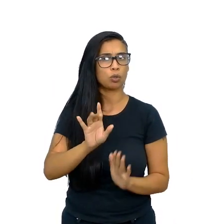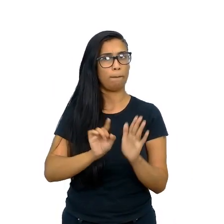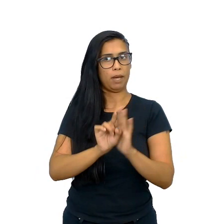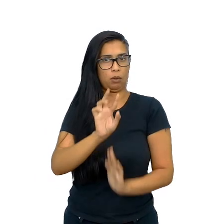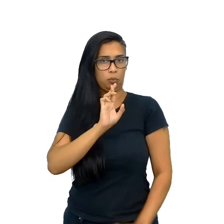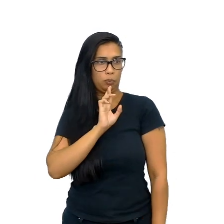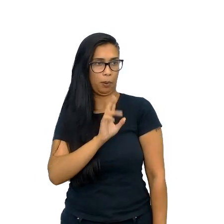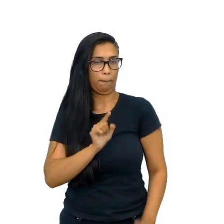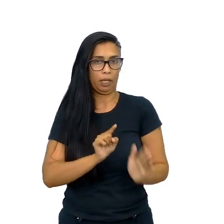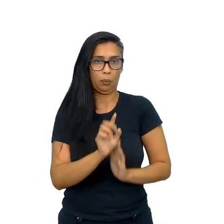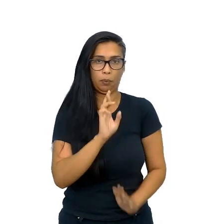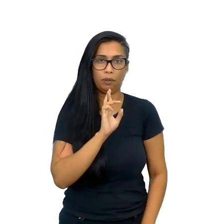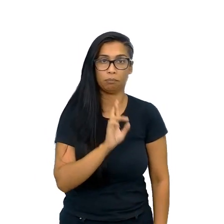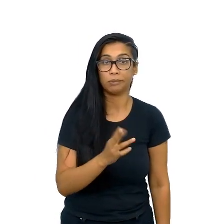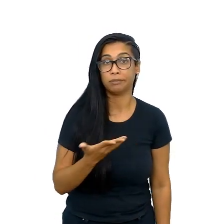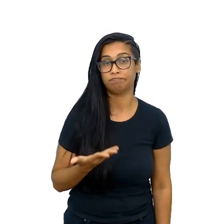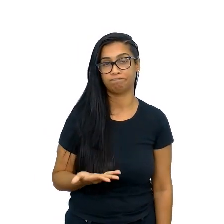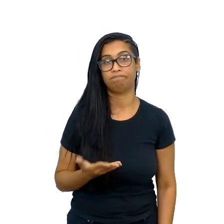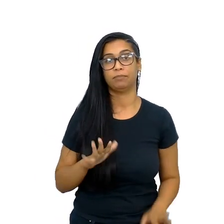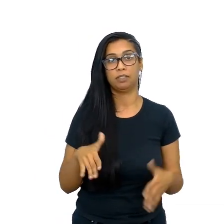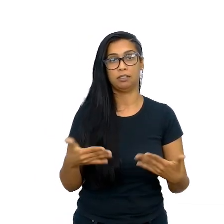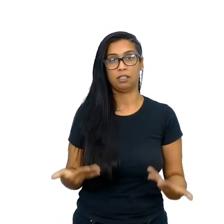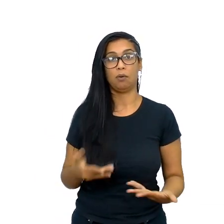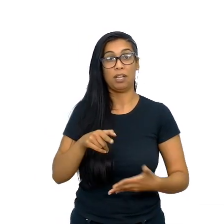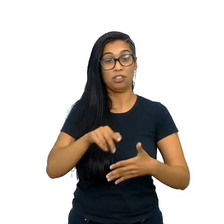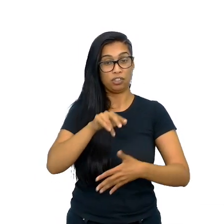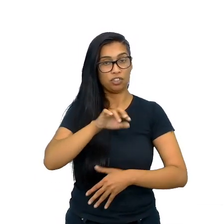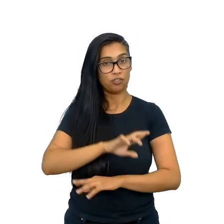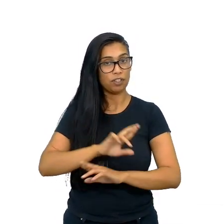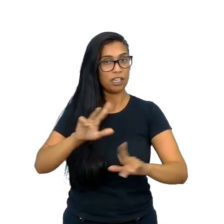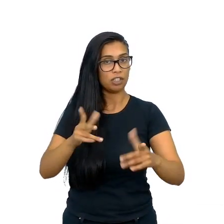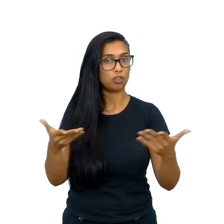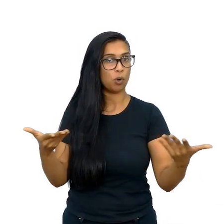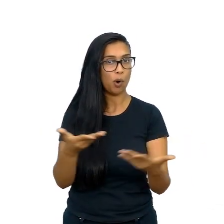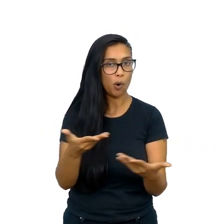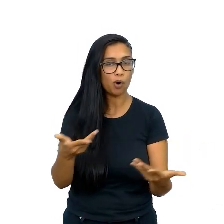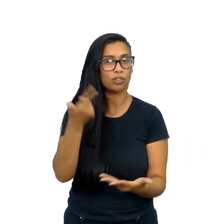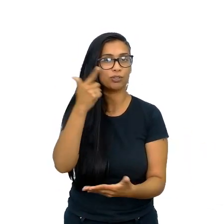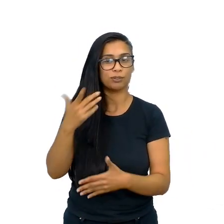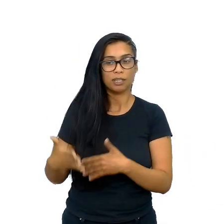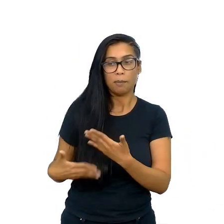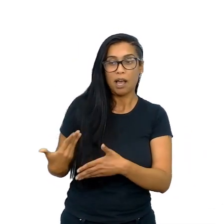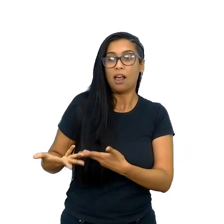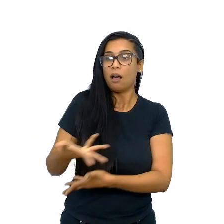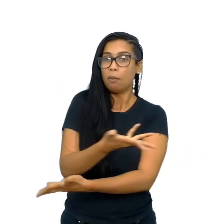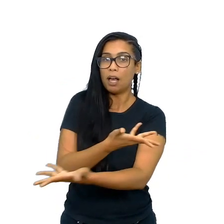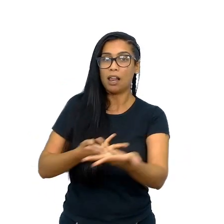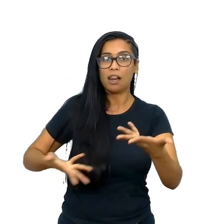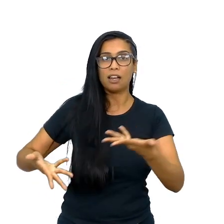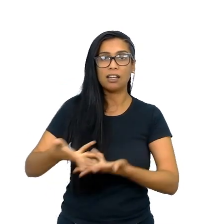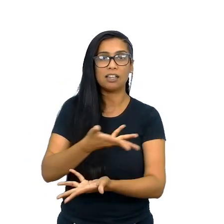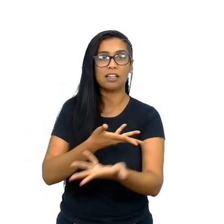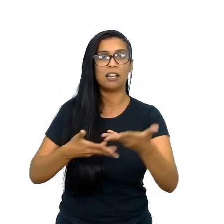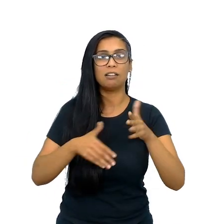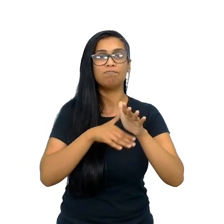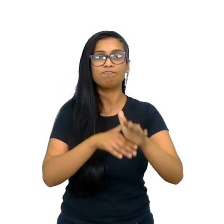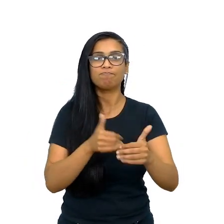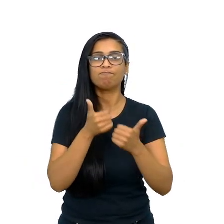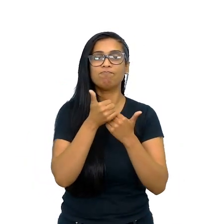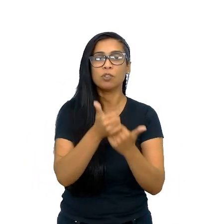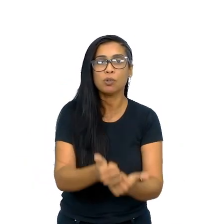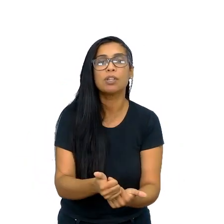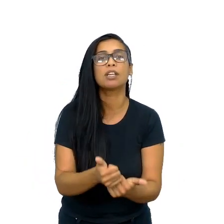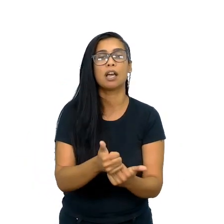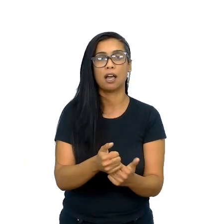código escrito a outro oral. Aí já se permite, né, essa transposição do escrito para o oral, mas como um ato